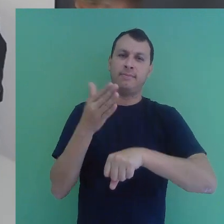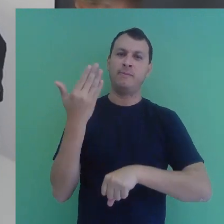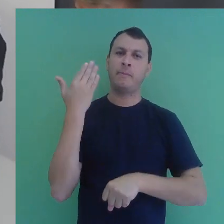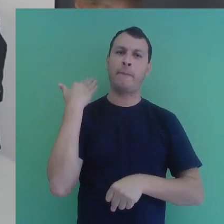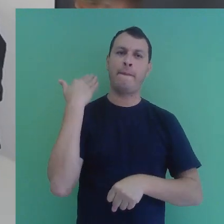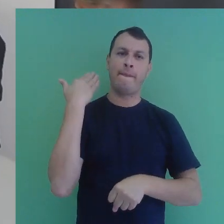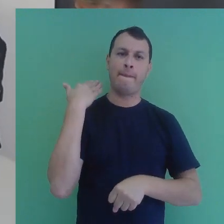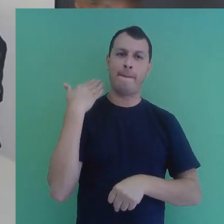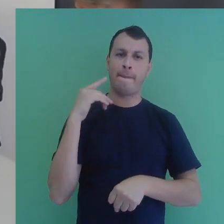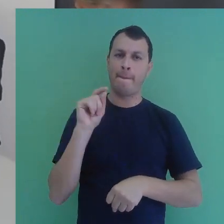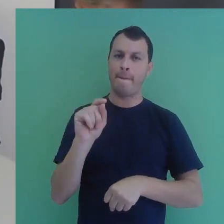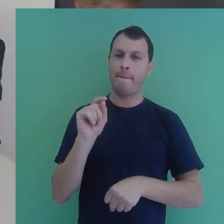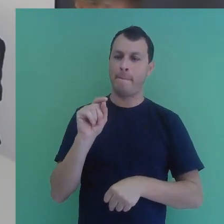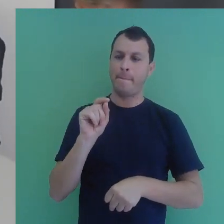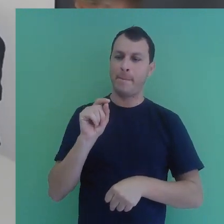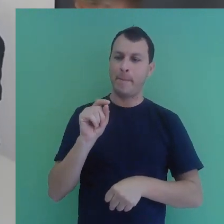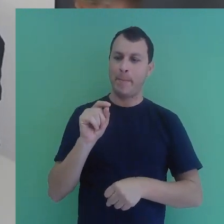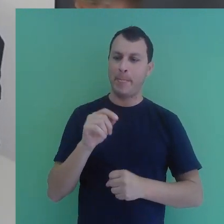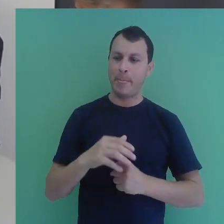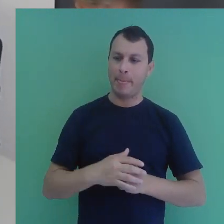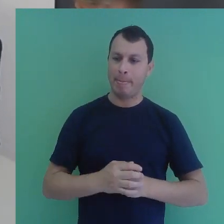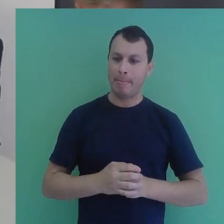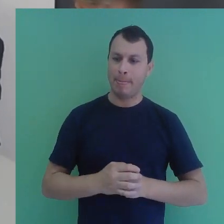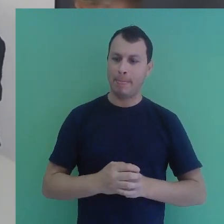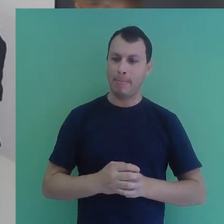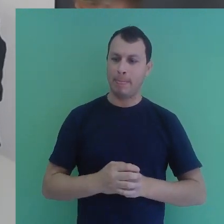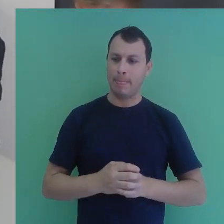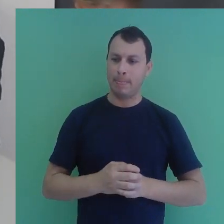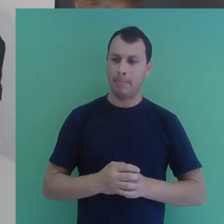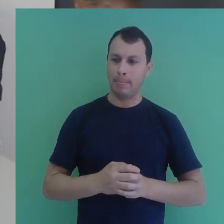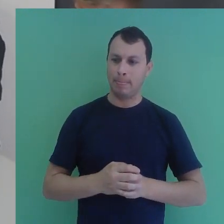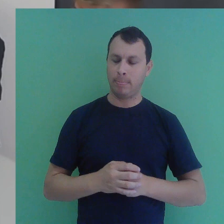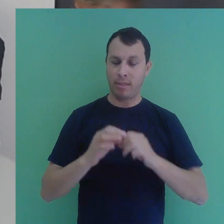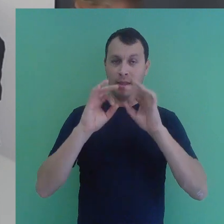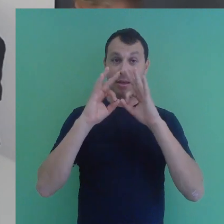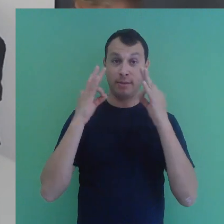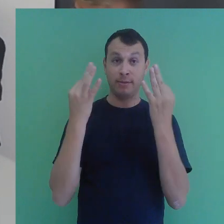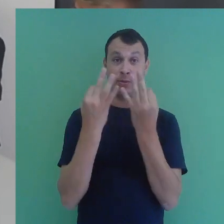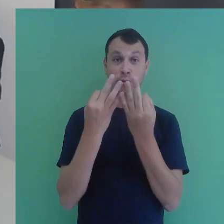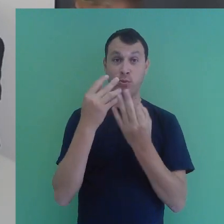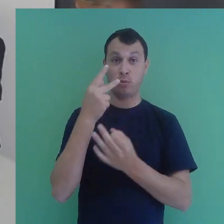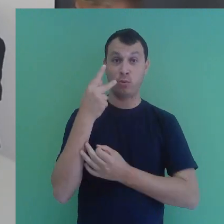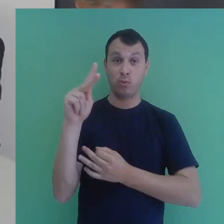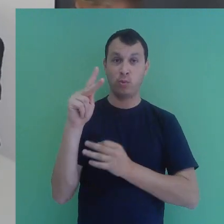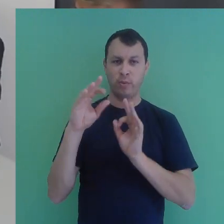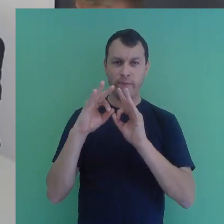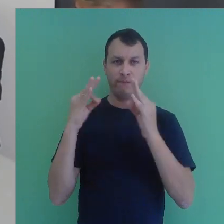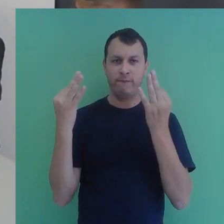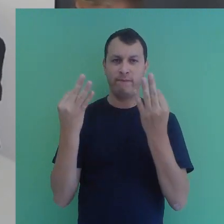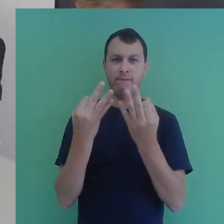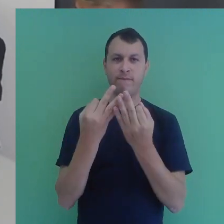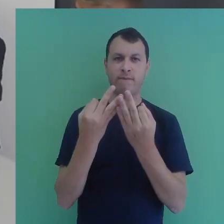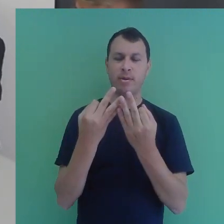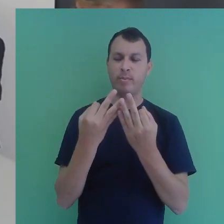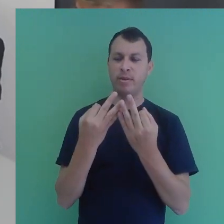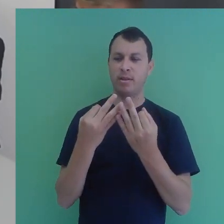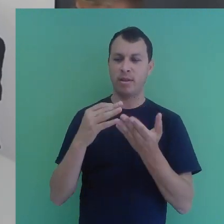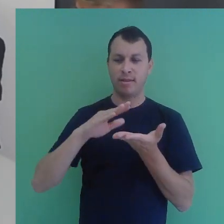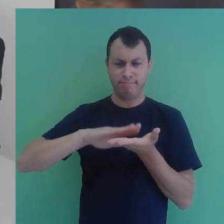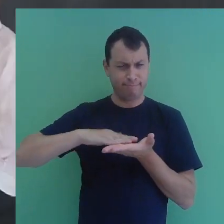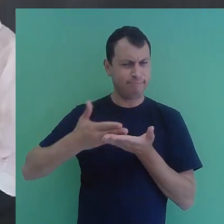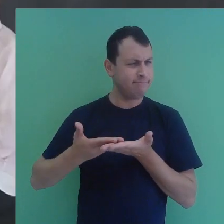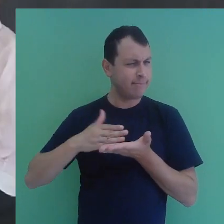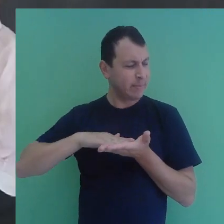gente, né, um tempão atrás. Se eu não me engano, era algo sobre a sua família, uma parte da sua família, pelo menos, ser de intérpretes,